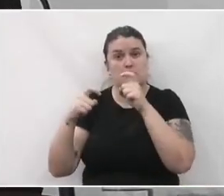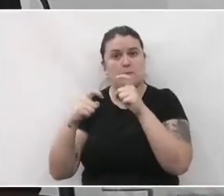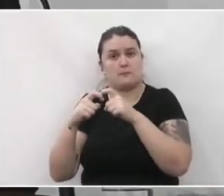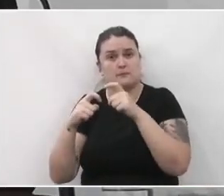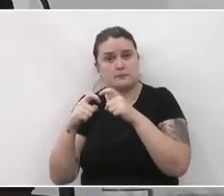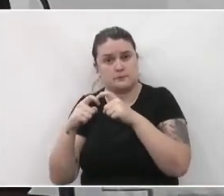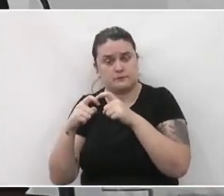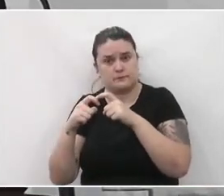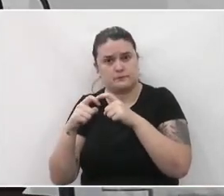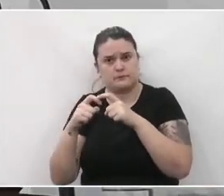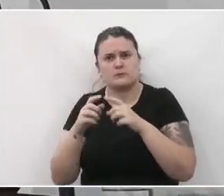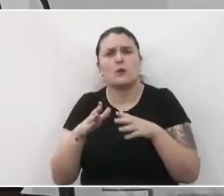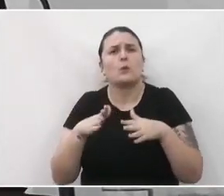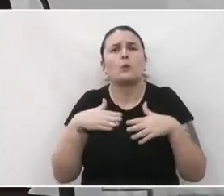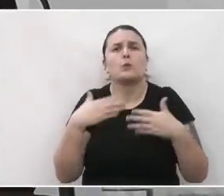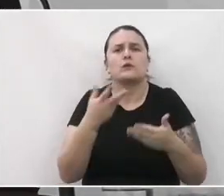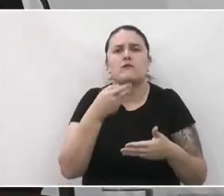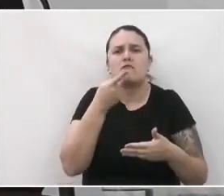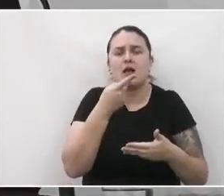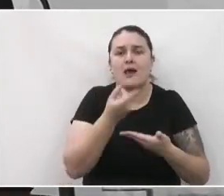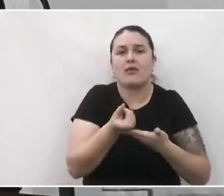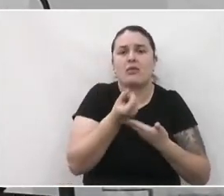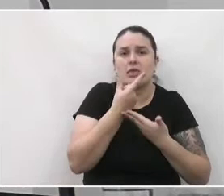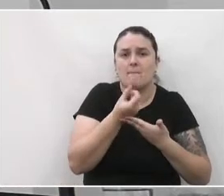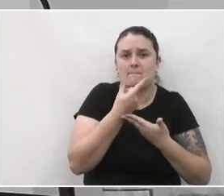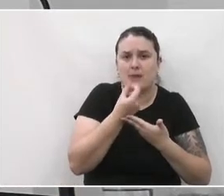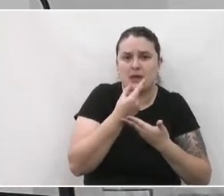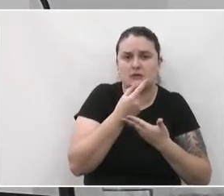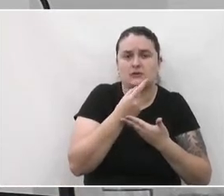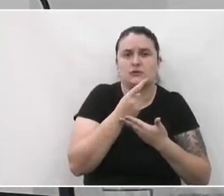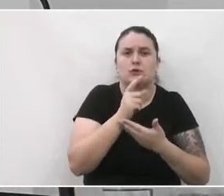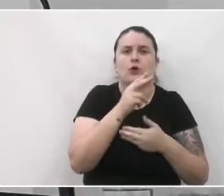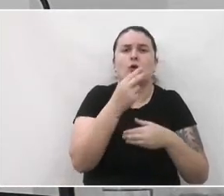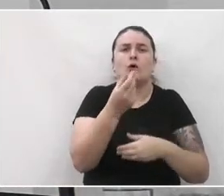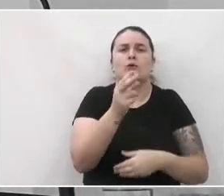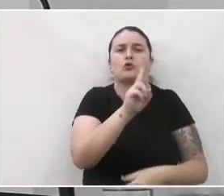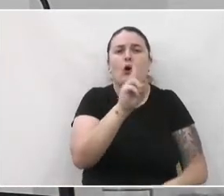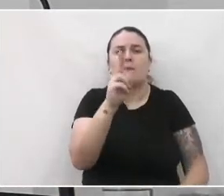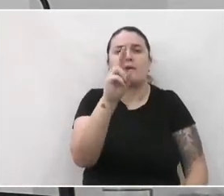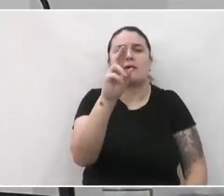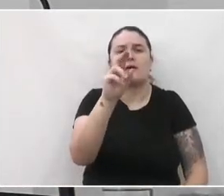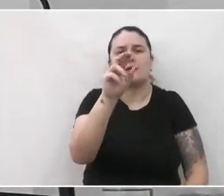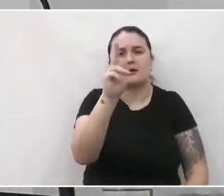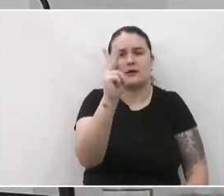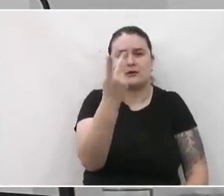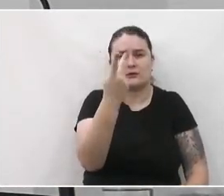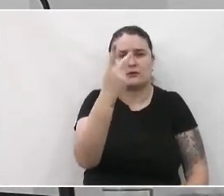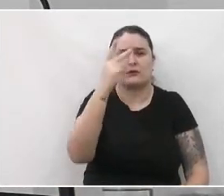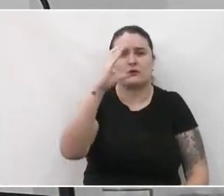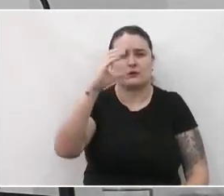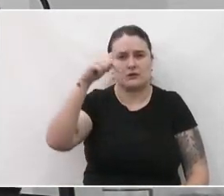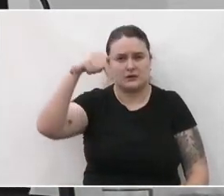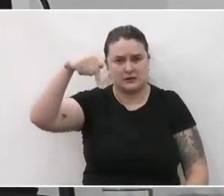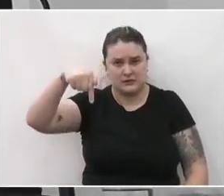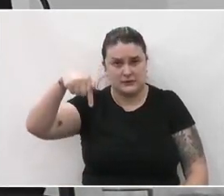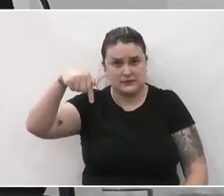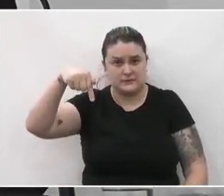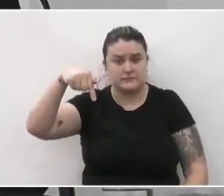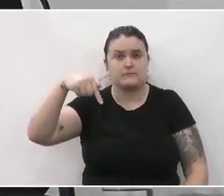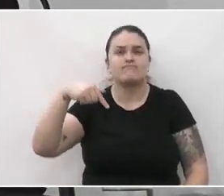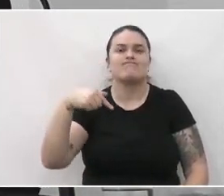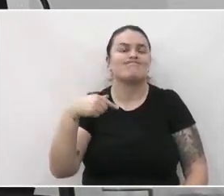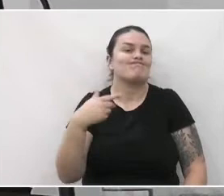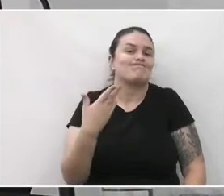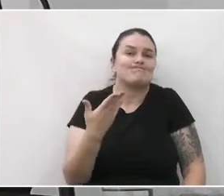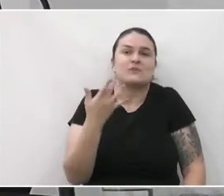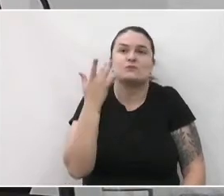que, quando falamos de medicações como a hidroxicloroquina ou a ivermectina, por exemplo, infelizmente nós não